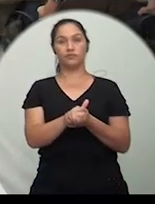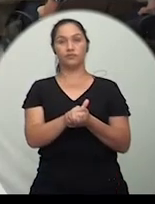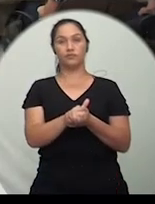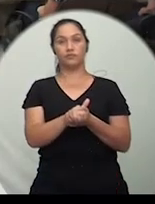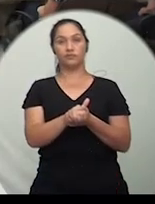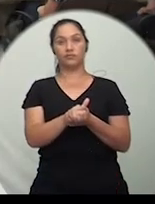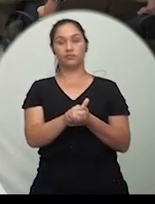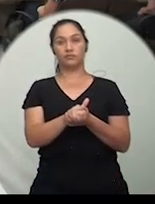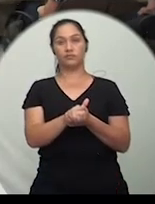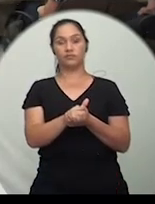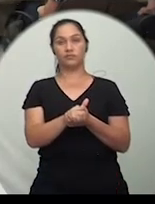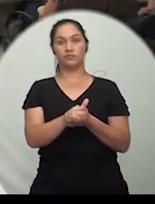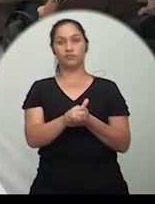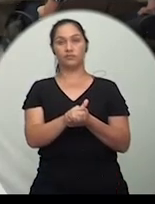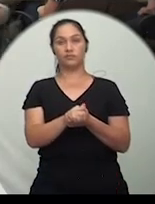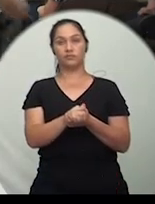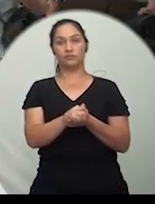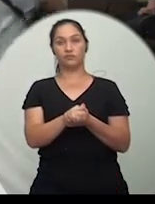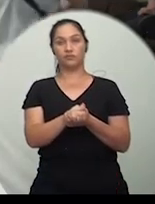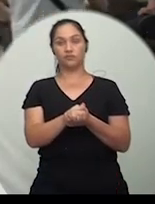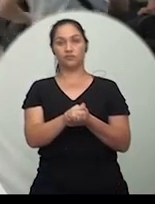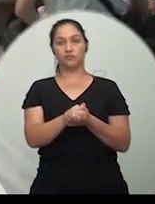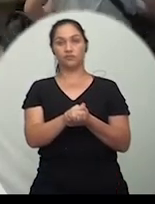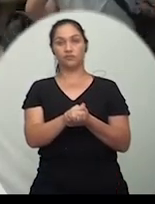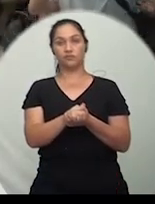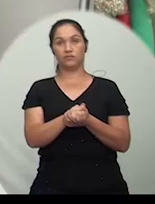Tão chato, né?